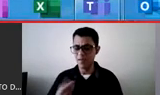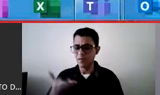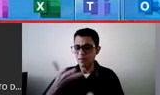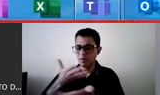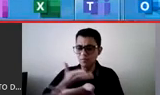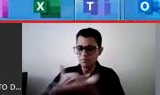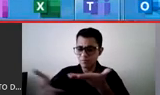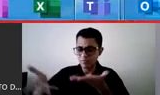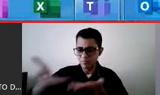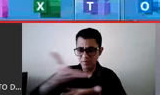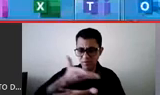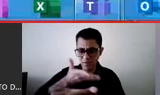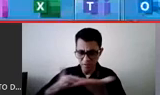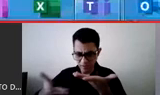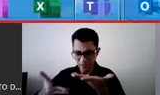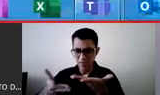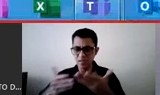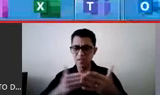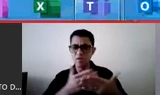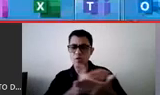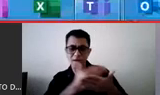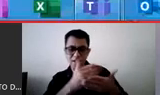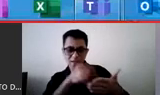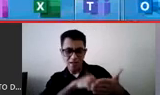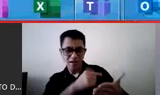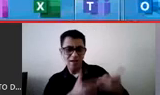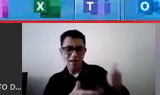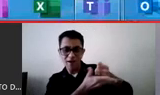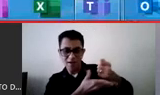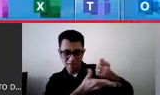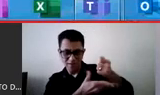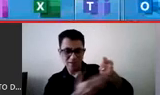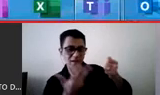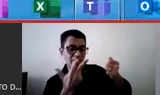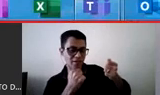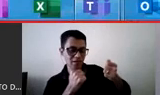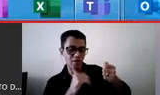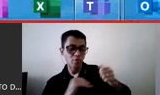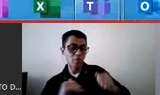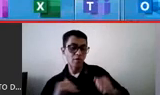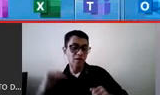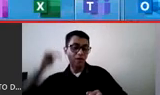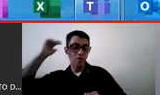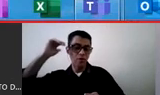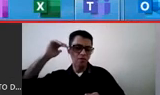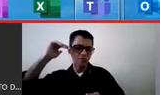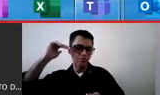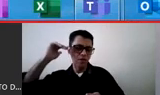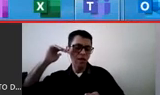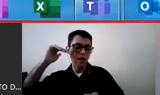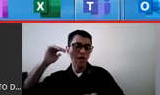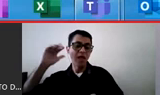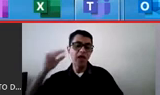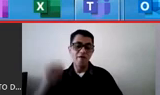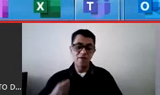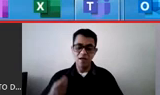do dia a dia, desde a educação infantil, desde pequeno, para quando chegarmos agora na vida